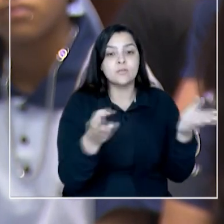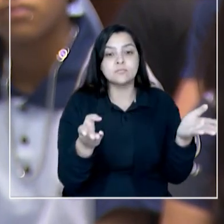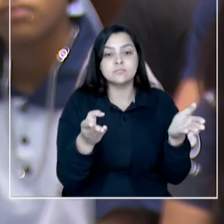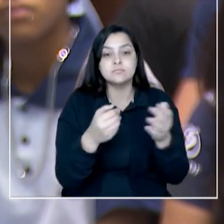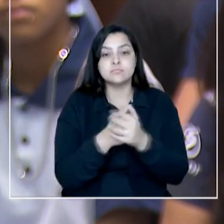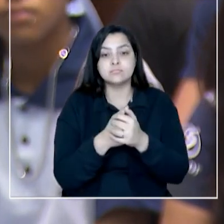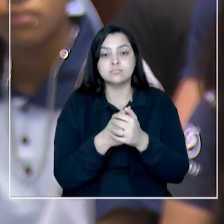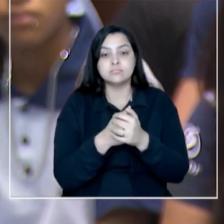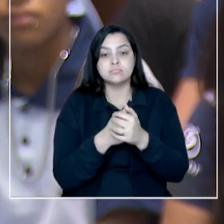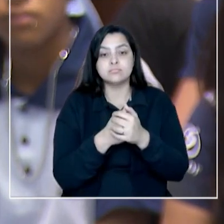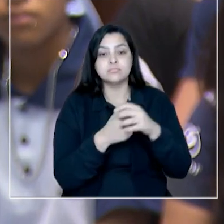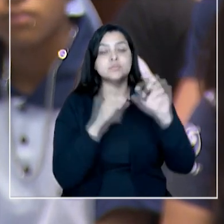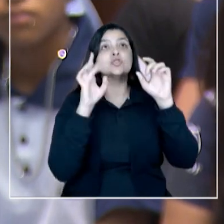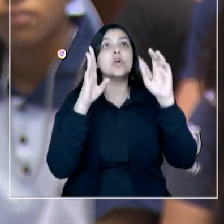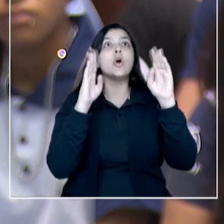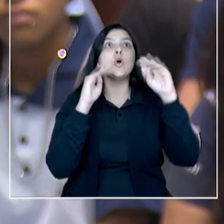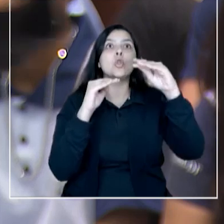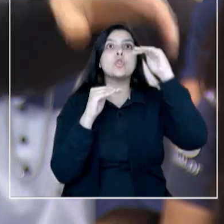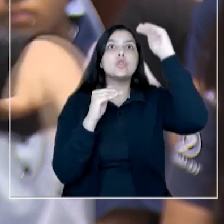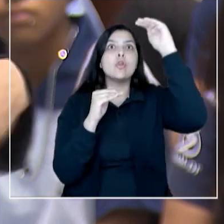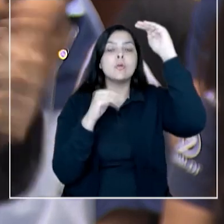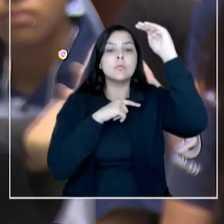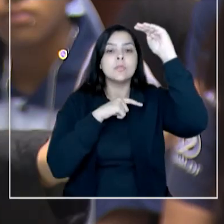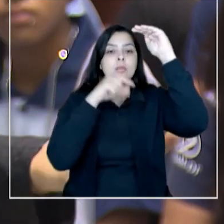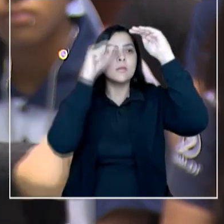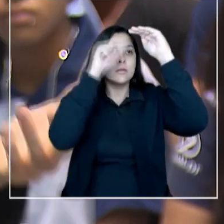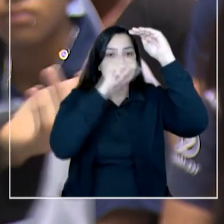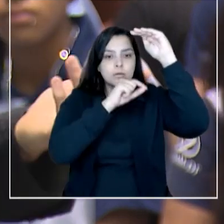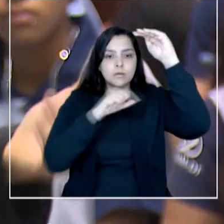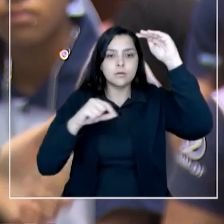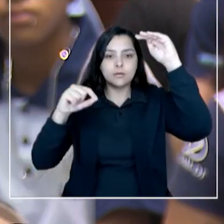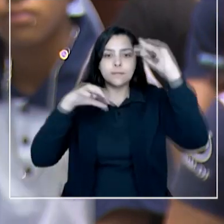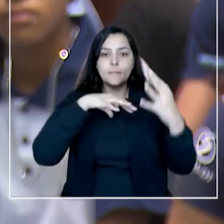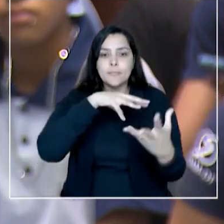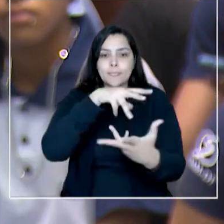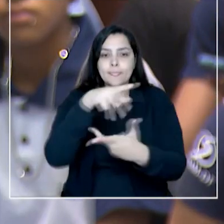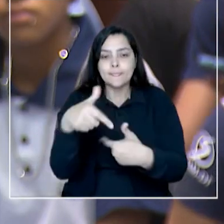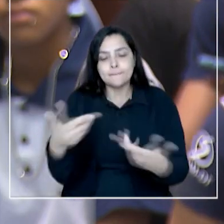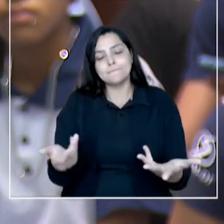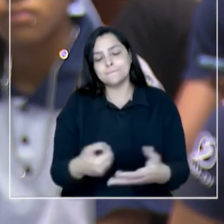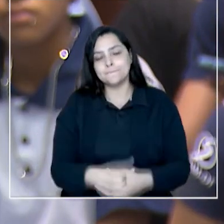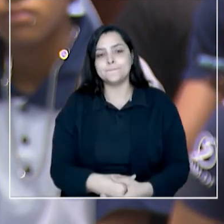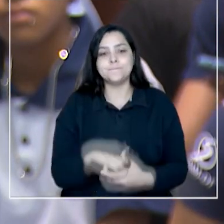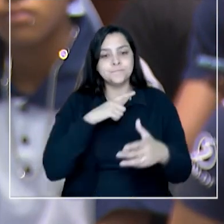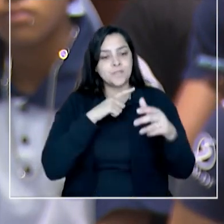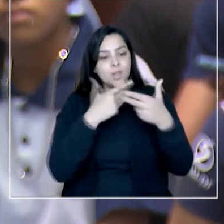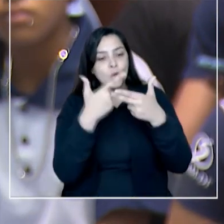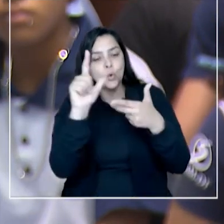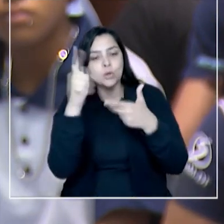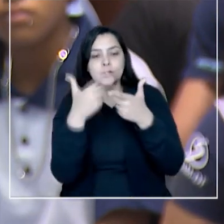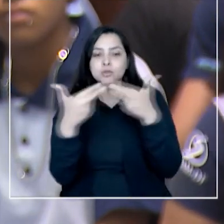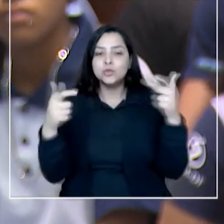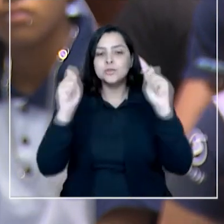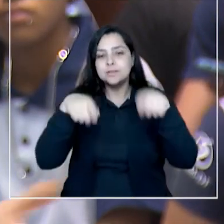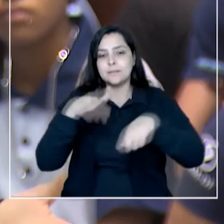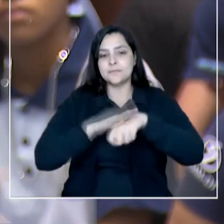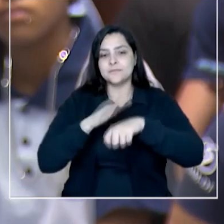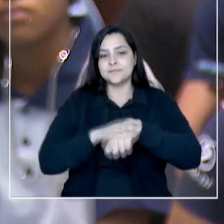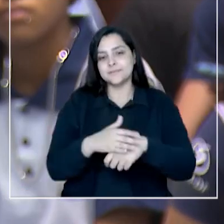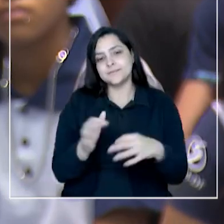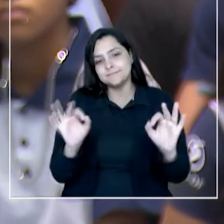na ponta ali, né, tipo, mas tem várias outras coisas que envolvem o setor do entretenimento. Então, é isso.